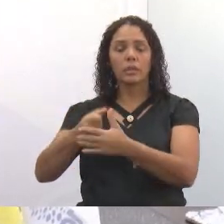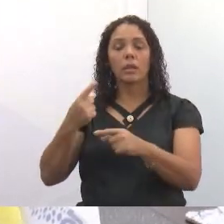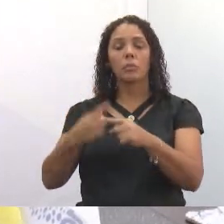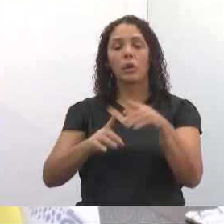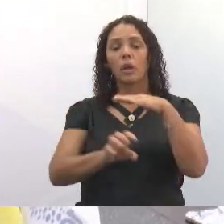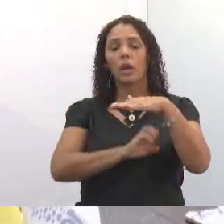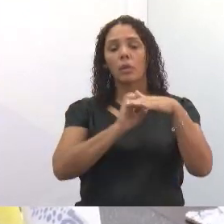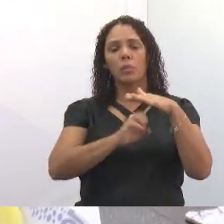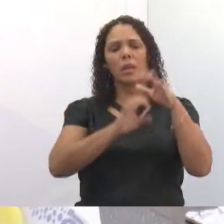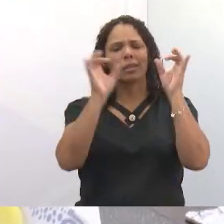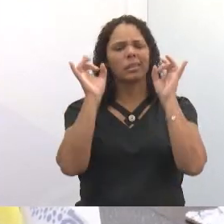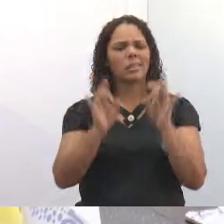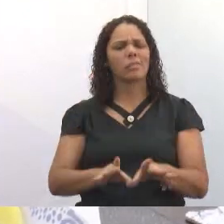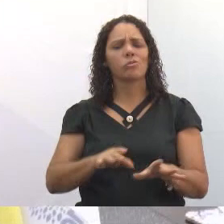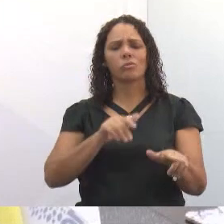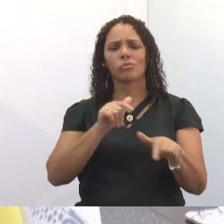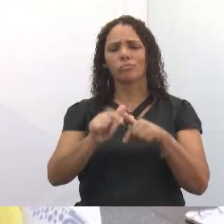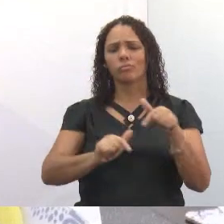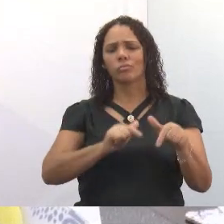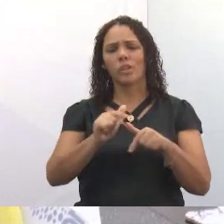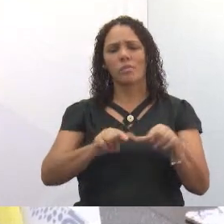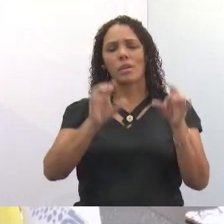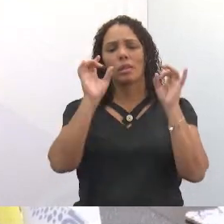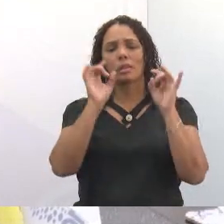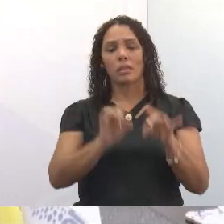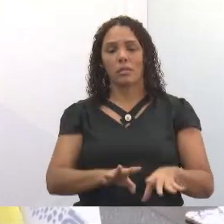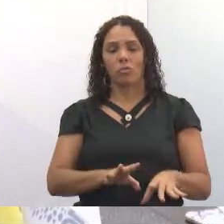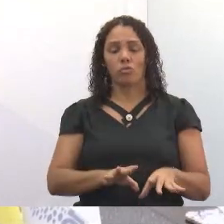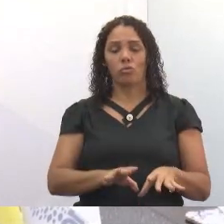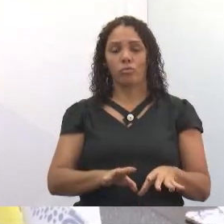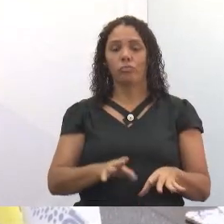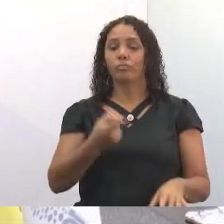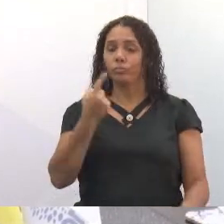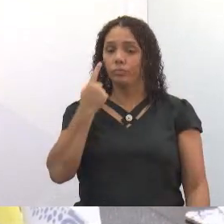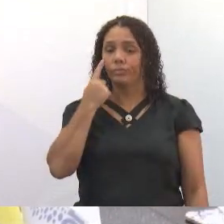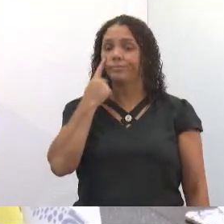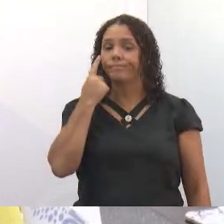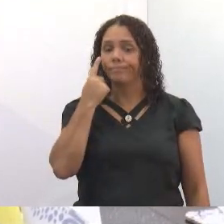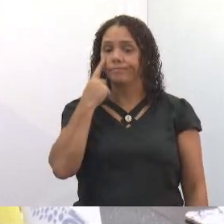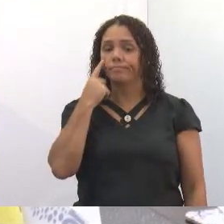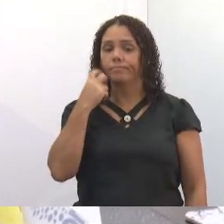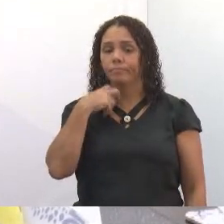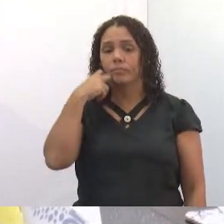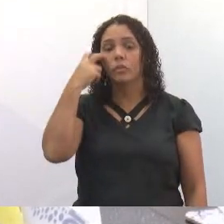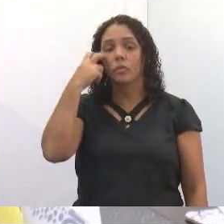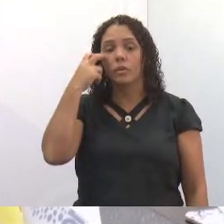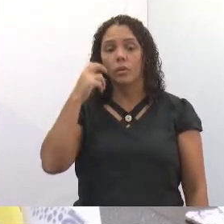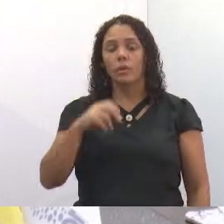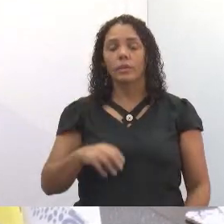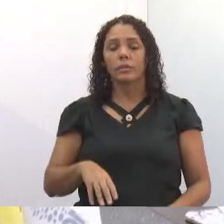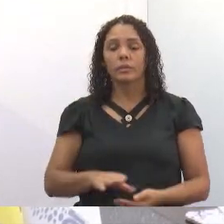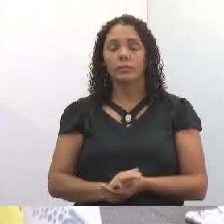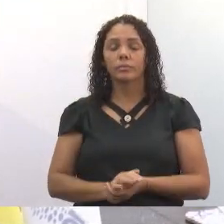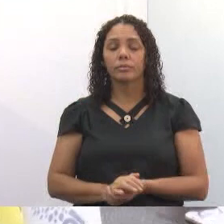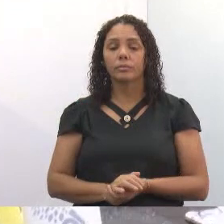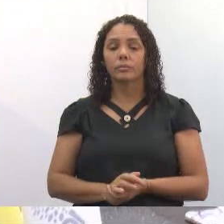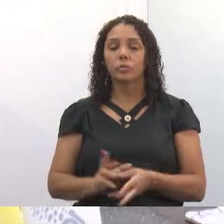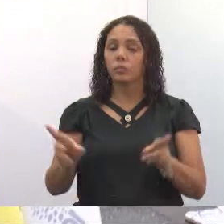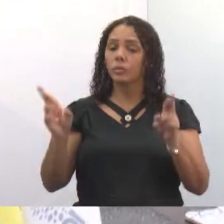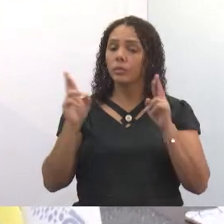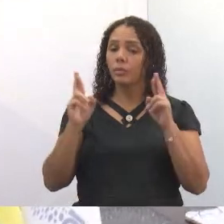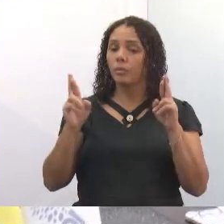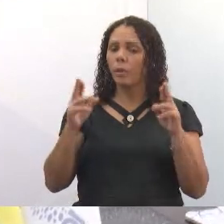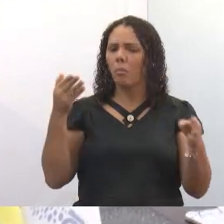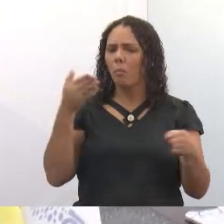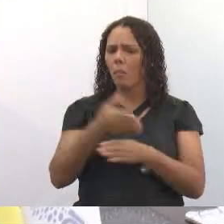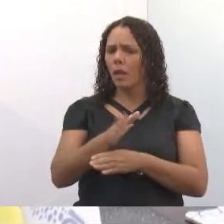abandonou o serviço lá no Veranejal. Olha só que vergonha. Ainda bem, Hernani, que eu não participei